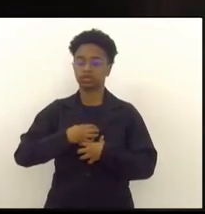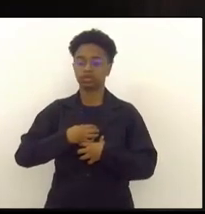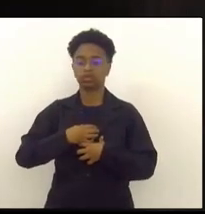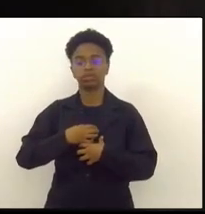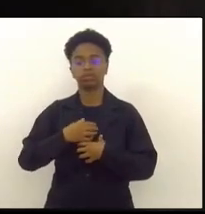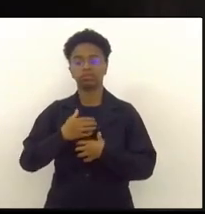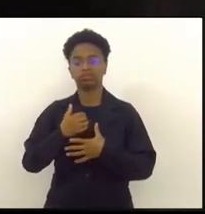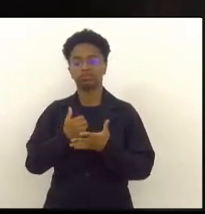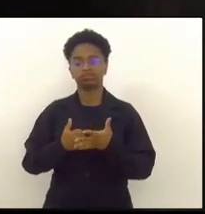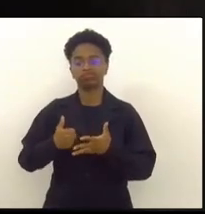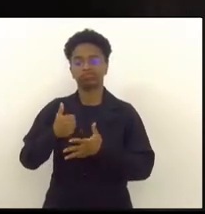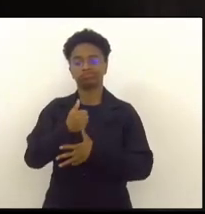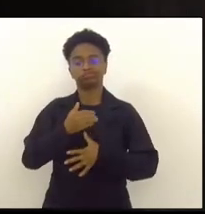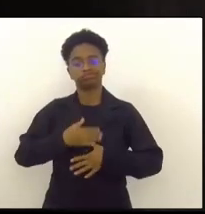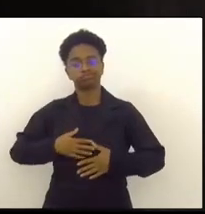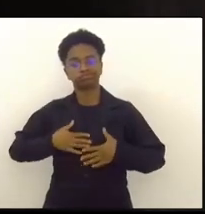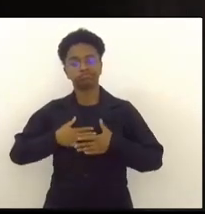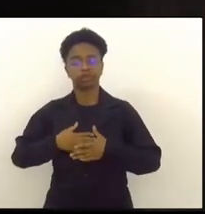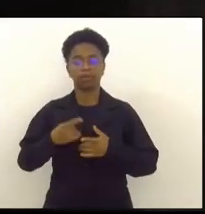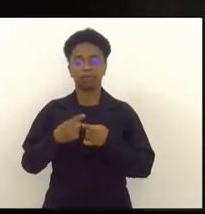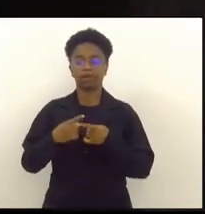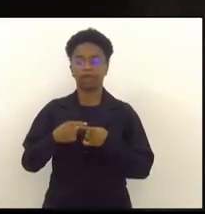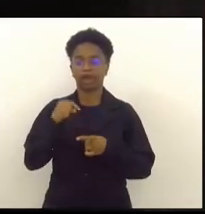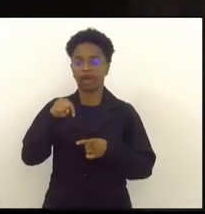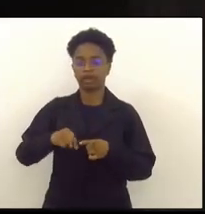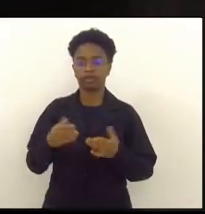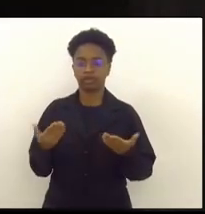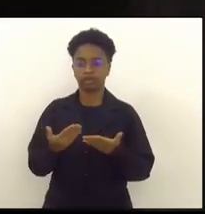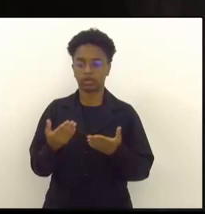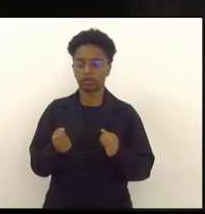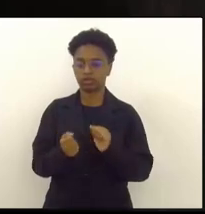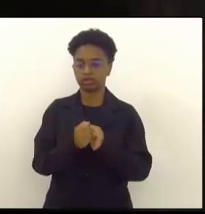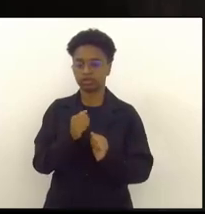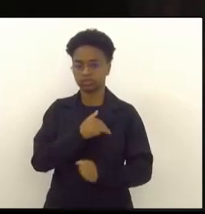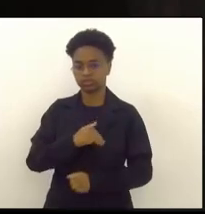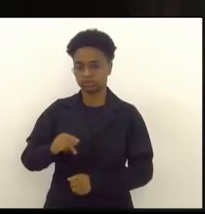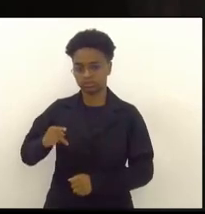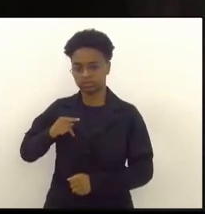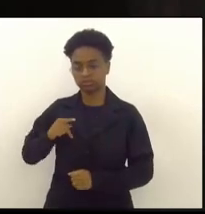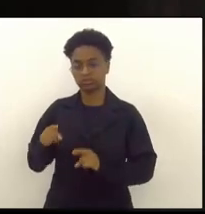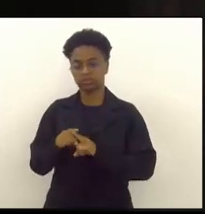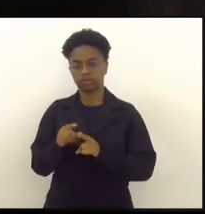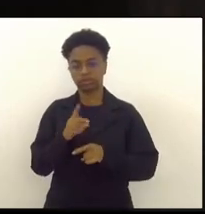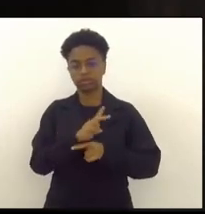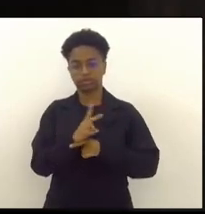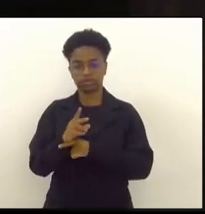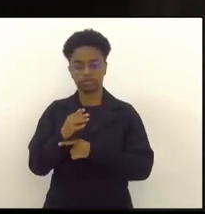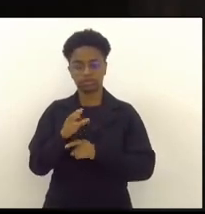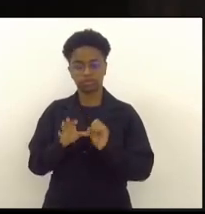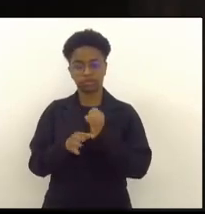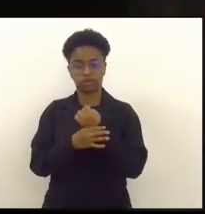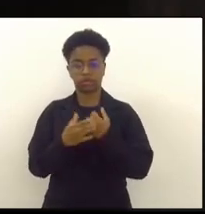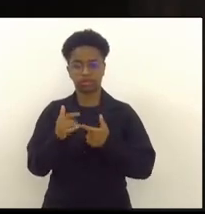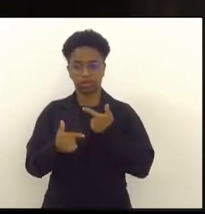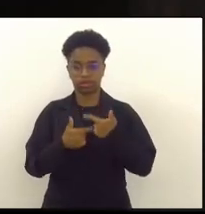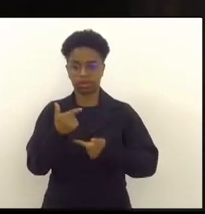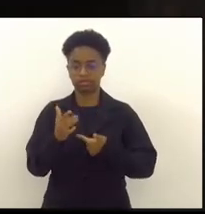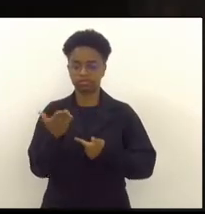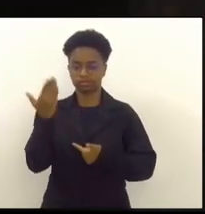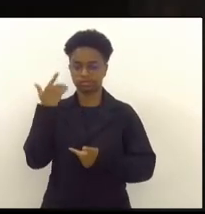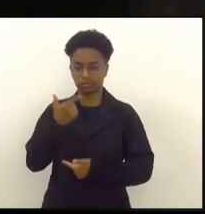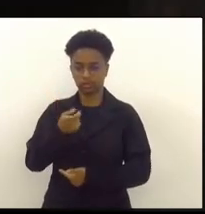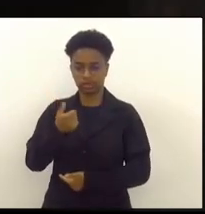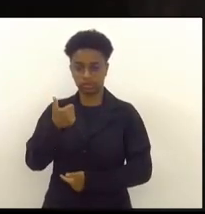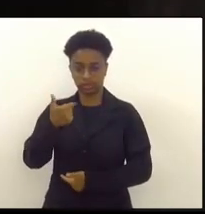privilegiado em estar aqui agora. Tá? O Ministério Público, a segurança do trabalho já tá, foi em 2012.